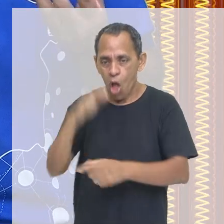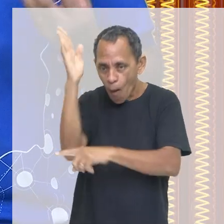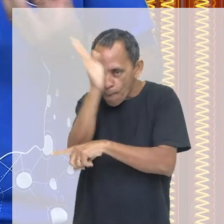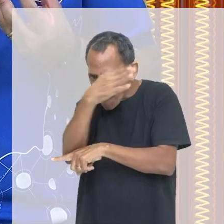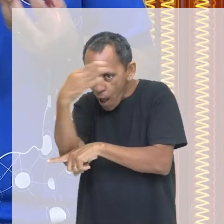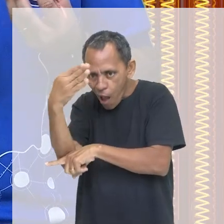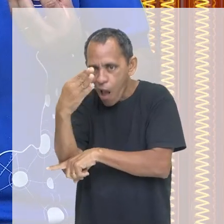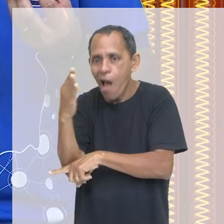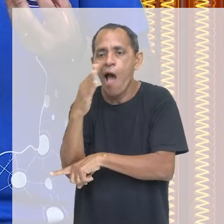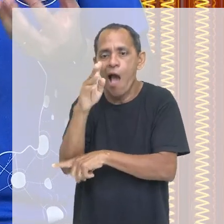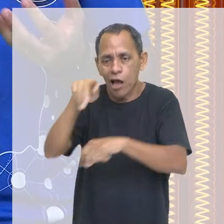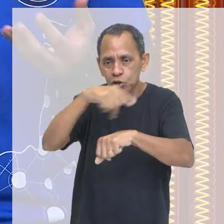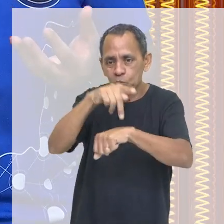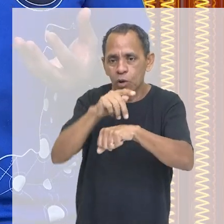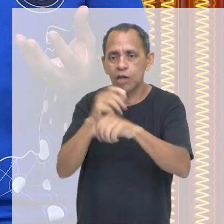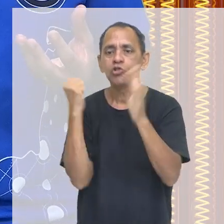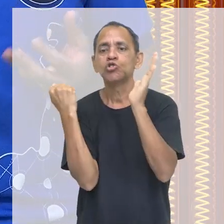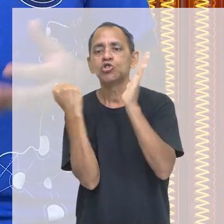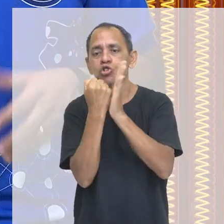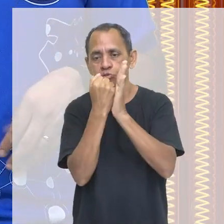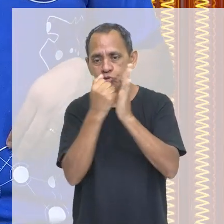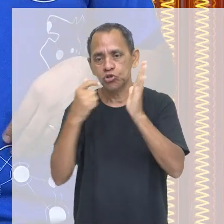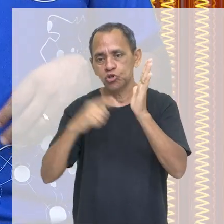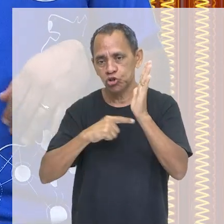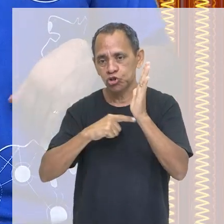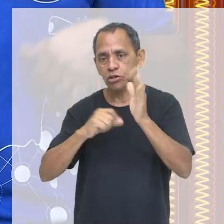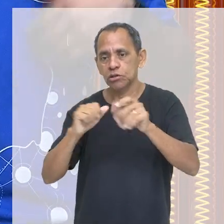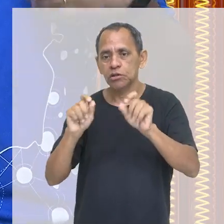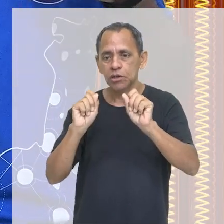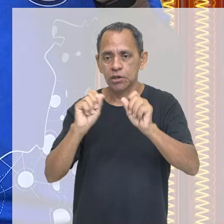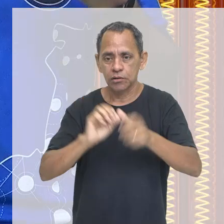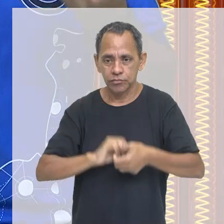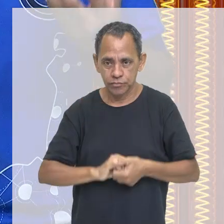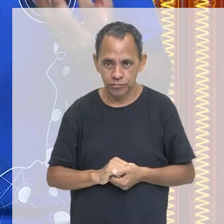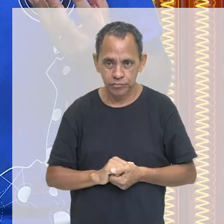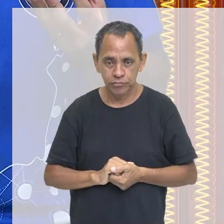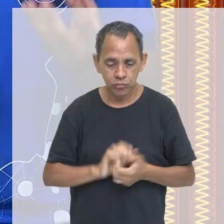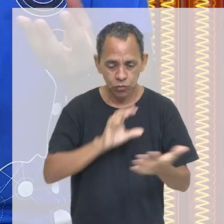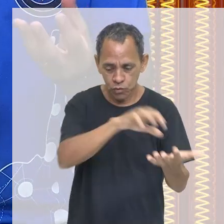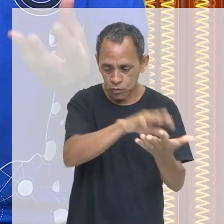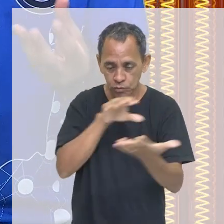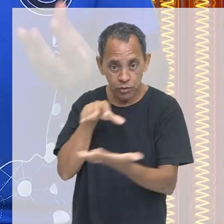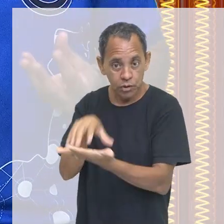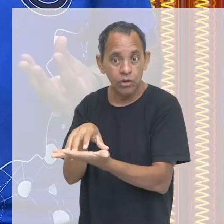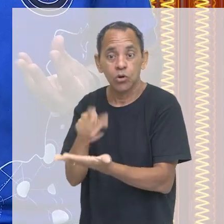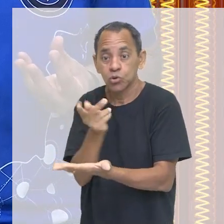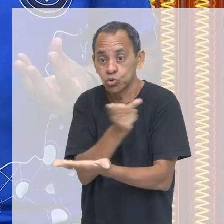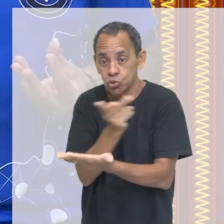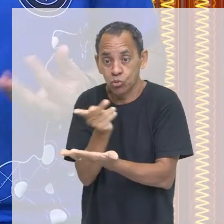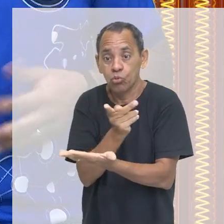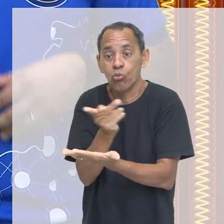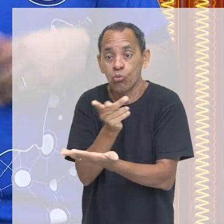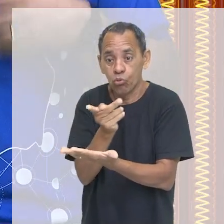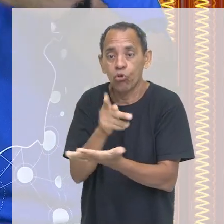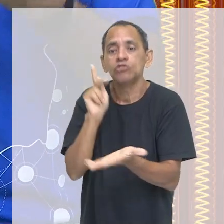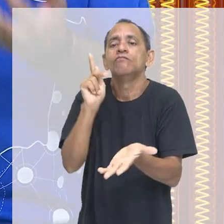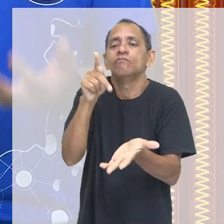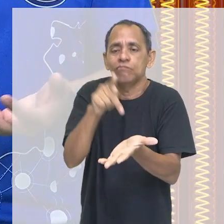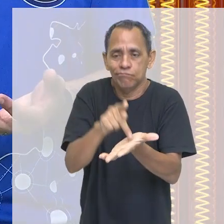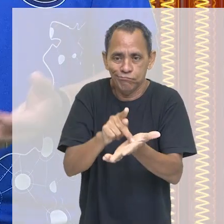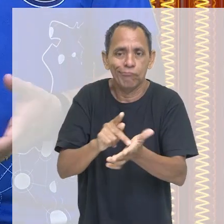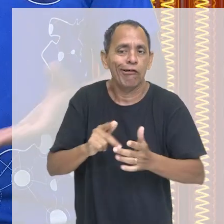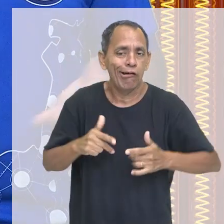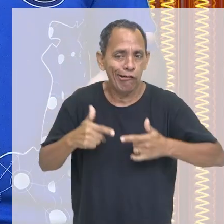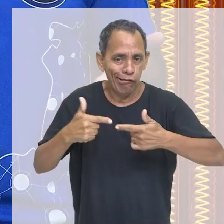países, simbolizando que existia uma aliança e que esses dois grupos estavam à beira, de fato, de entrar em um